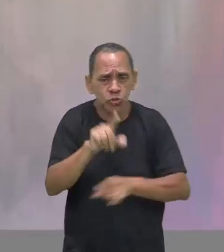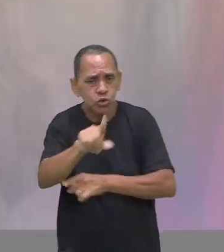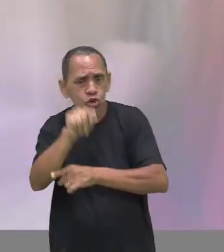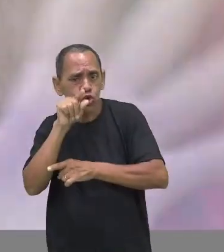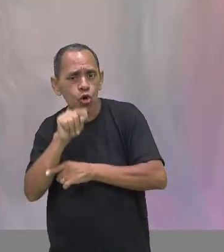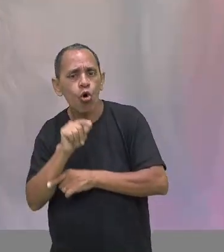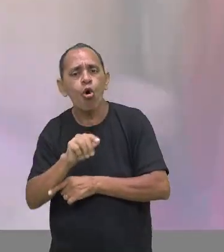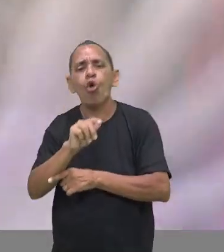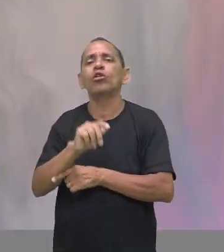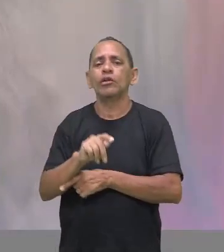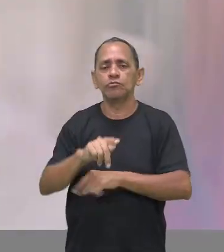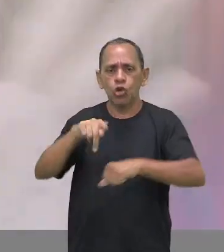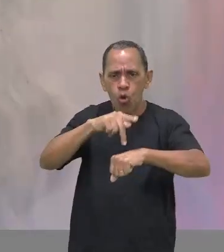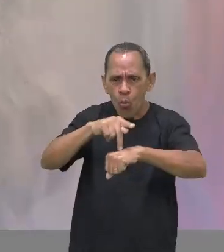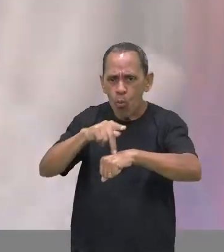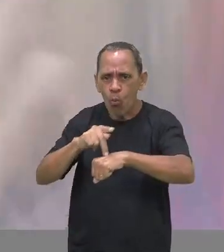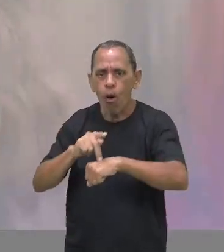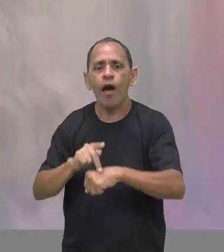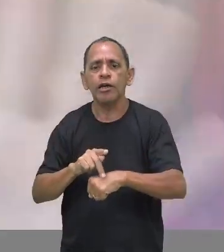criança.